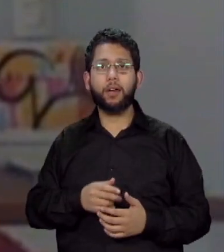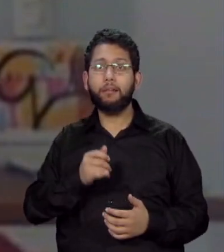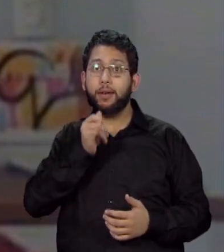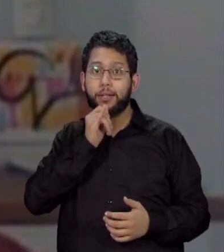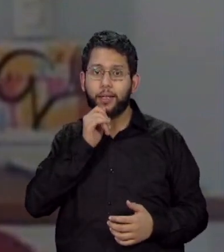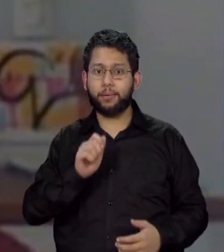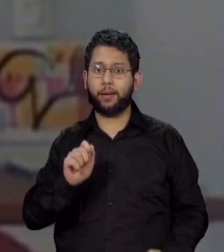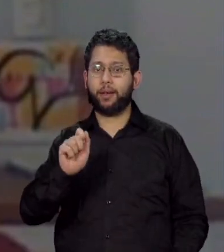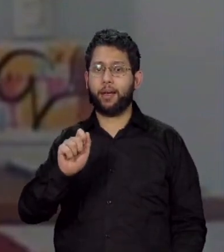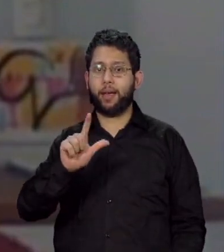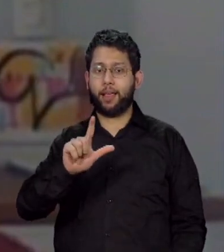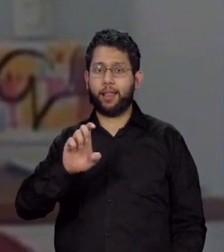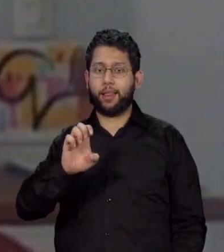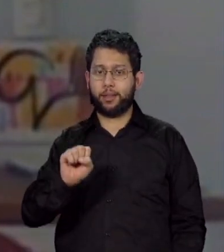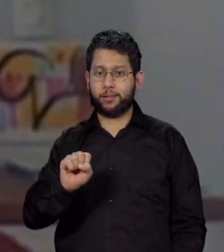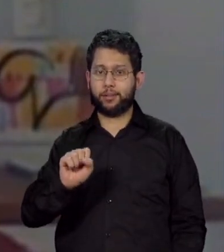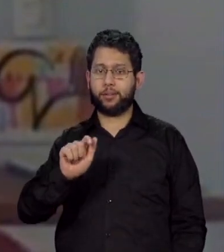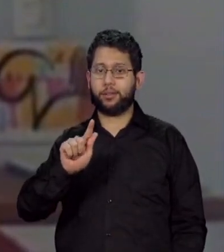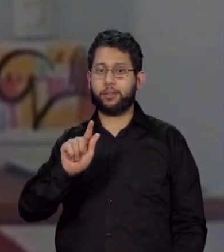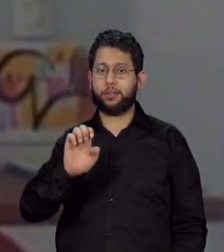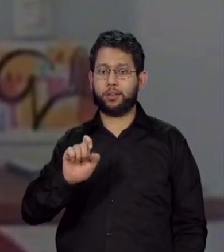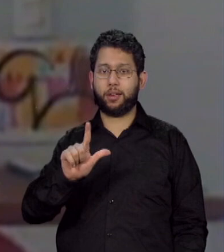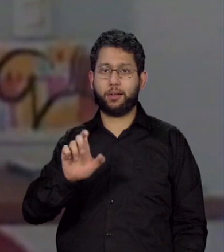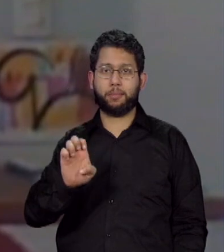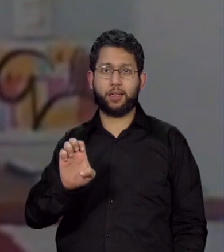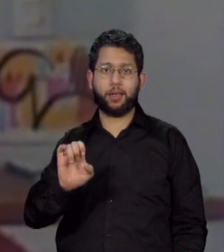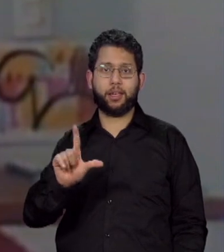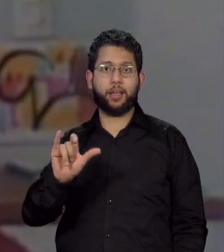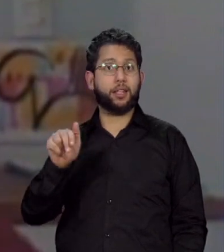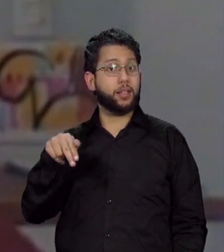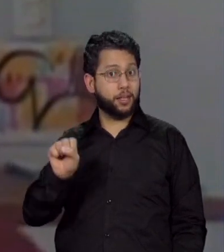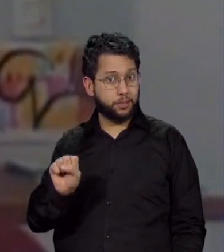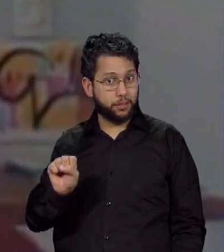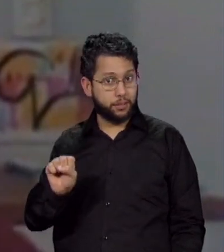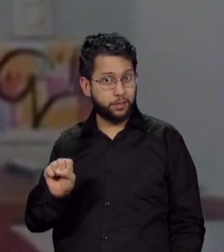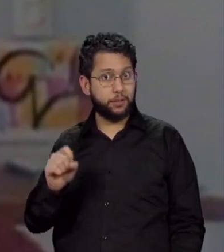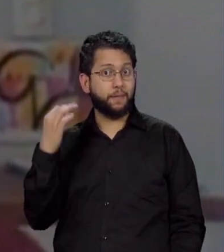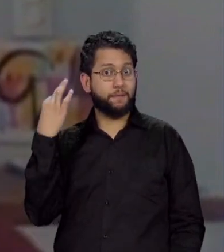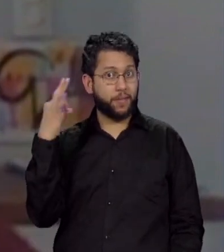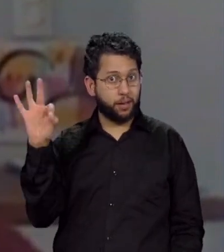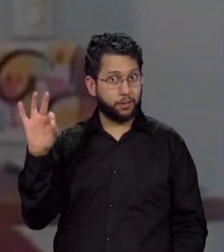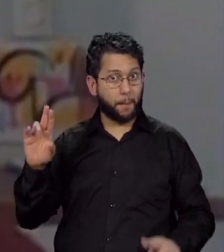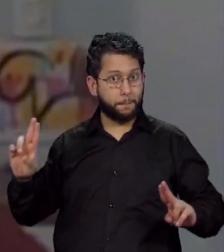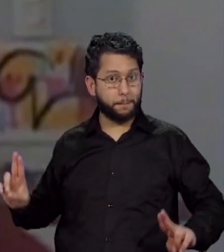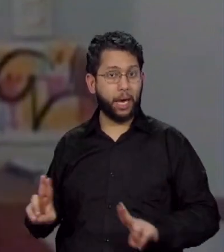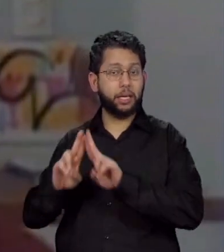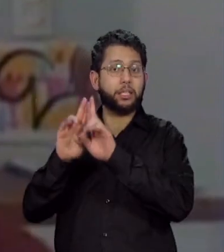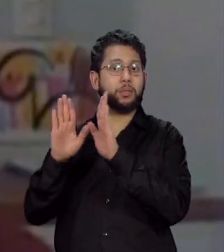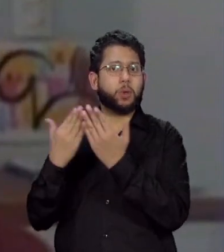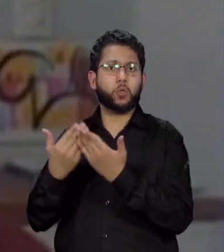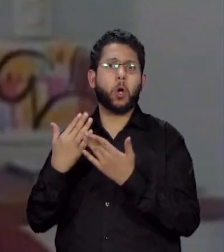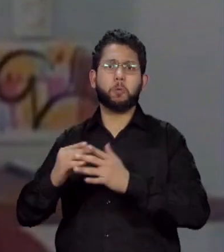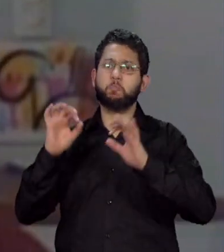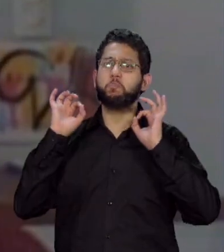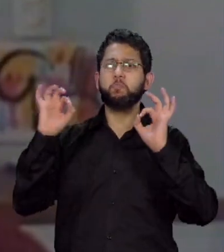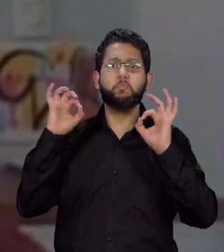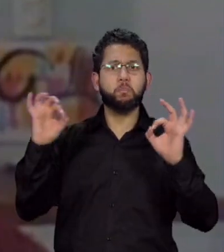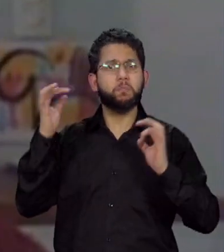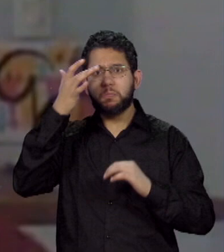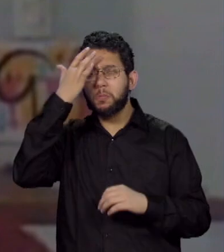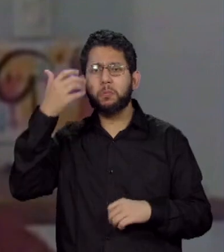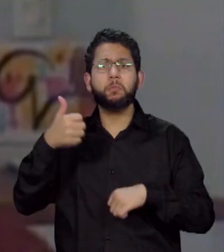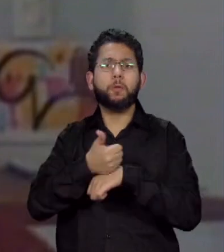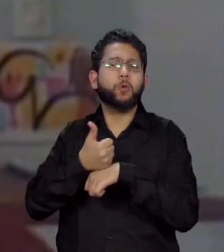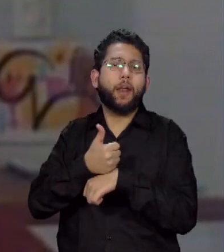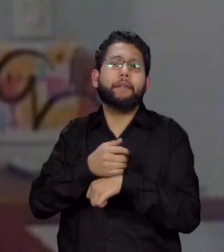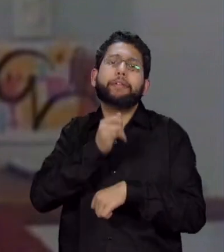A Le Gobelin, na França, em Paris, que é uma escola de animação de excelência, que forma muitos dos profissionais que hoje estão na